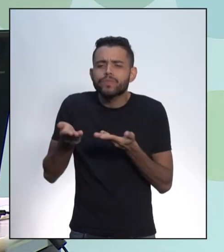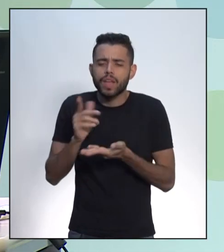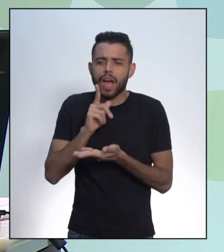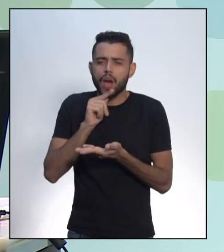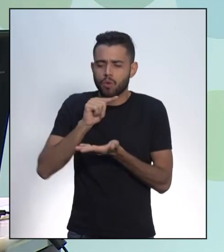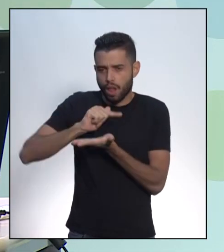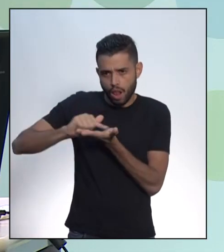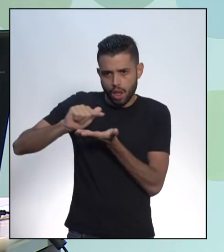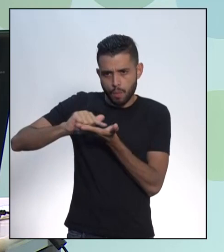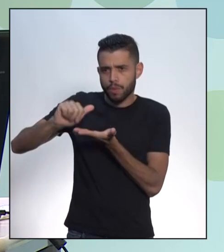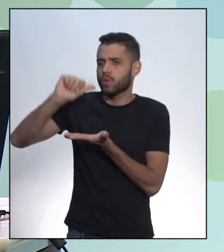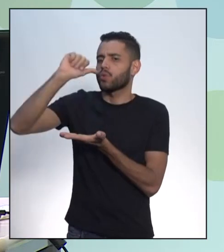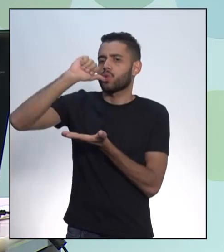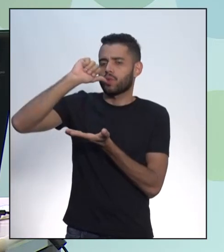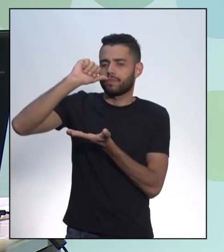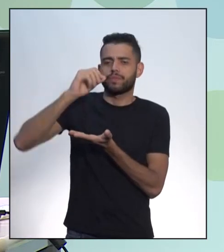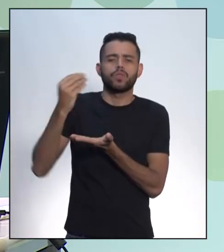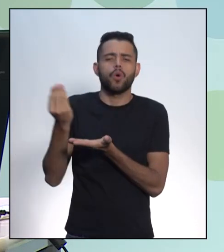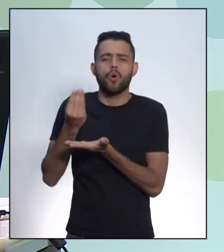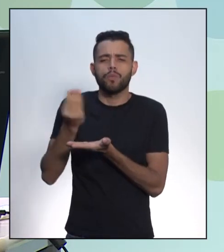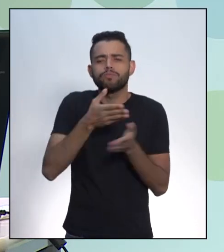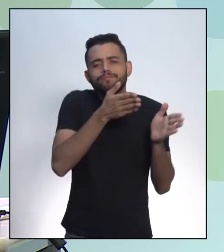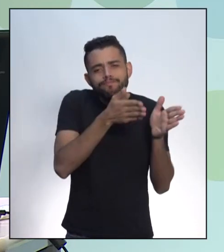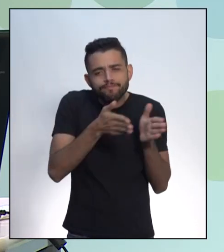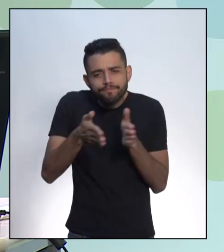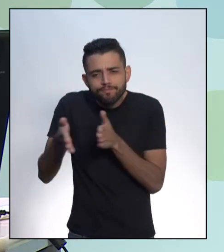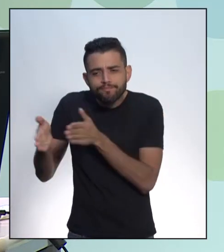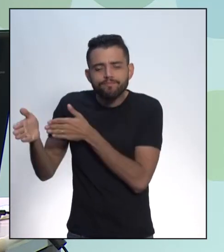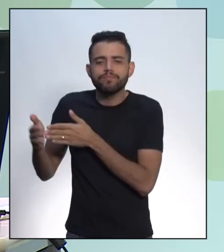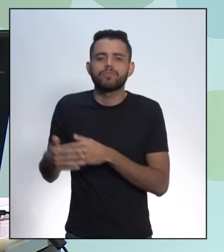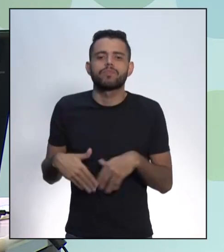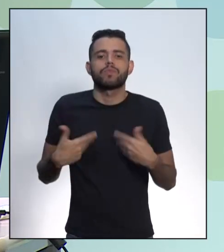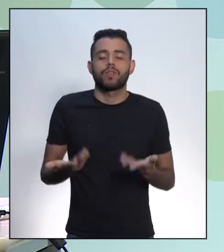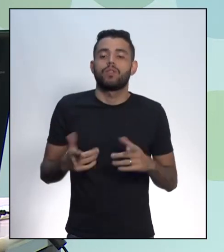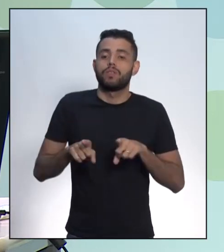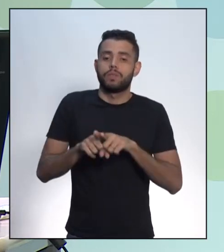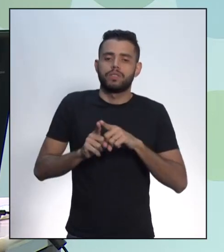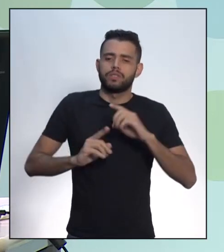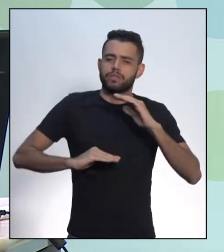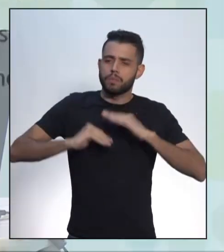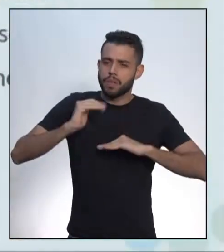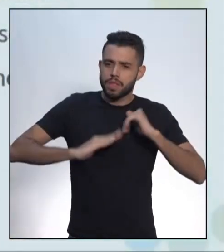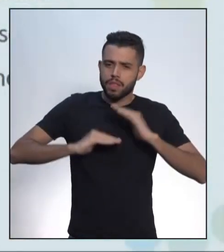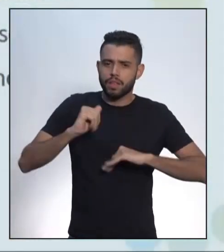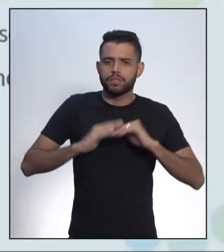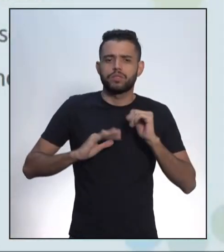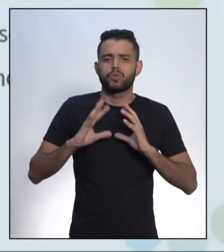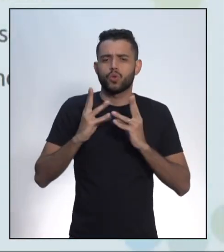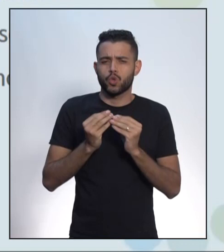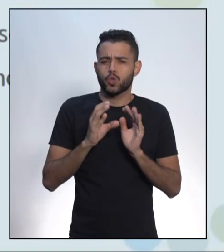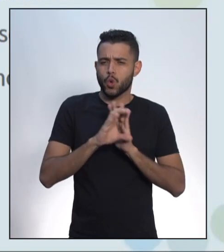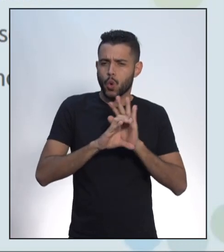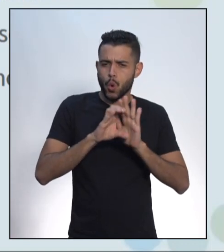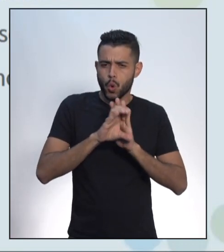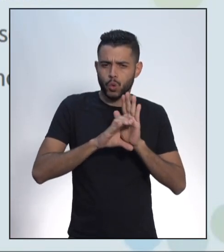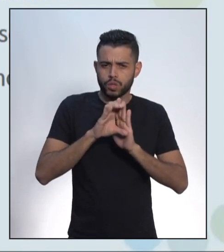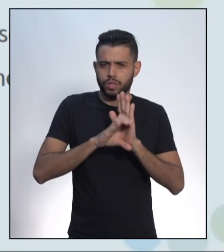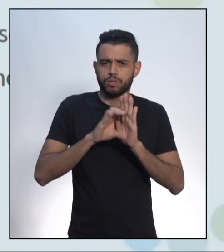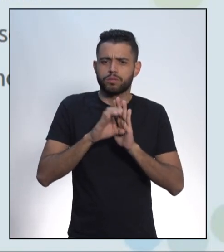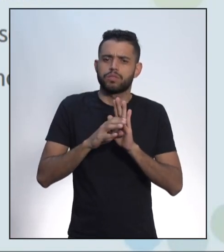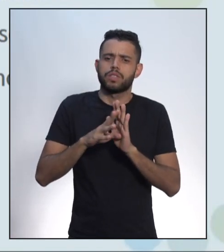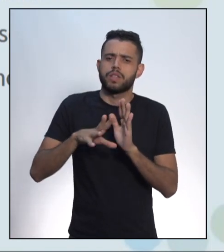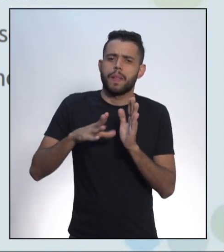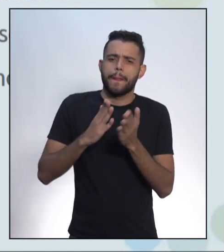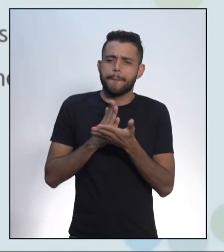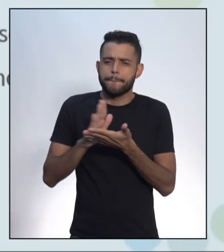temos o objetivo de trabalhar com a habilidade, né, que vai ser aplicar os conceitos de separação de